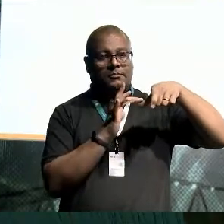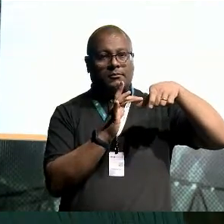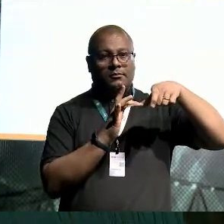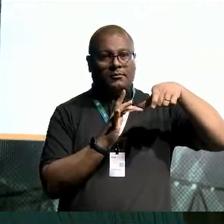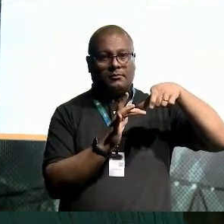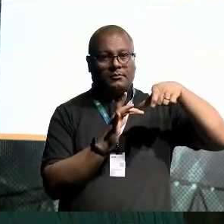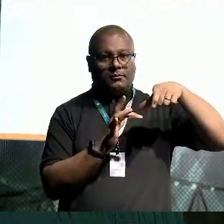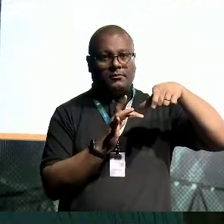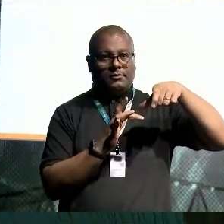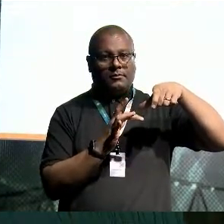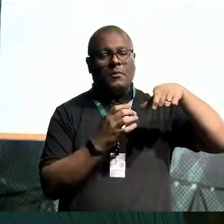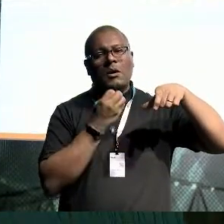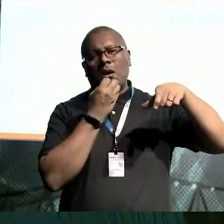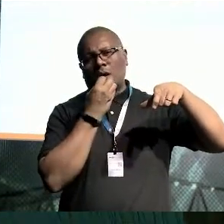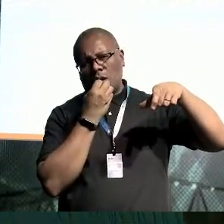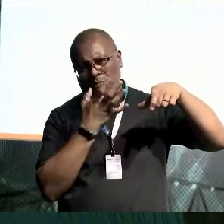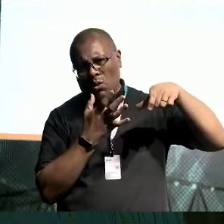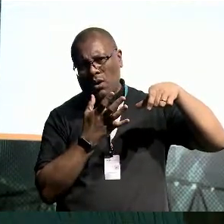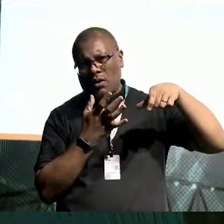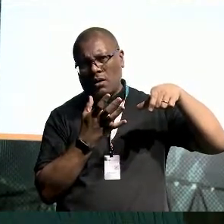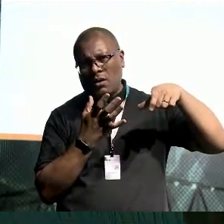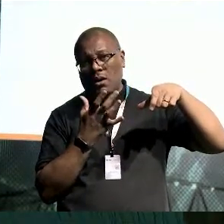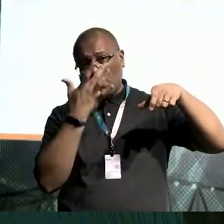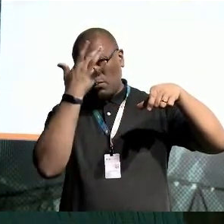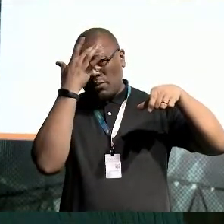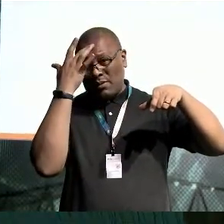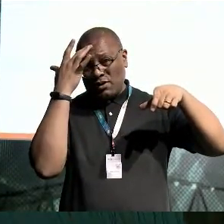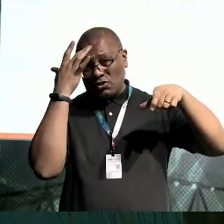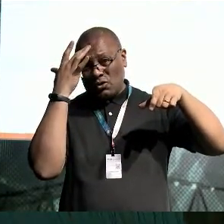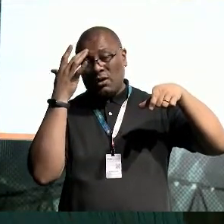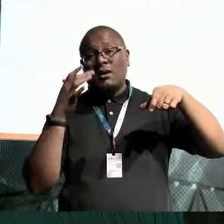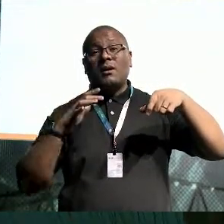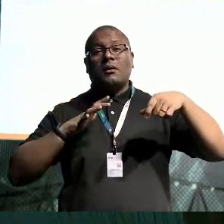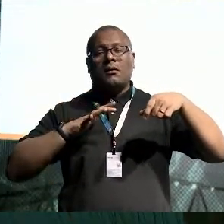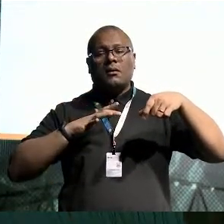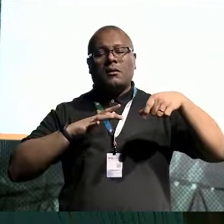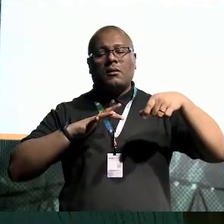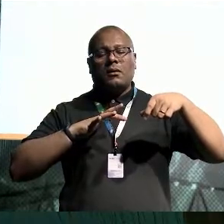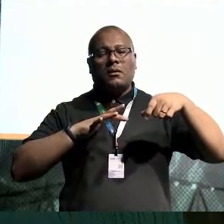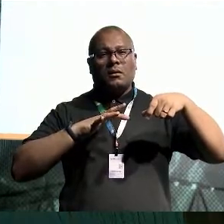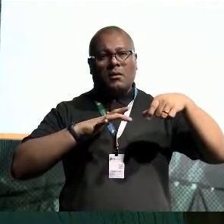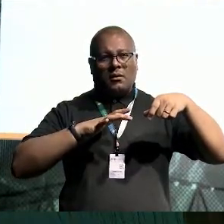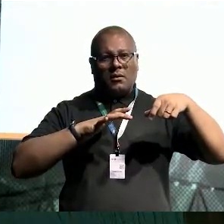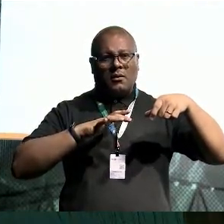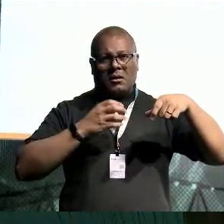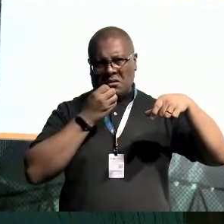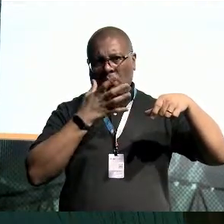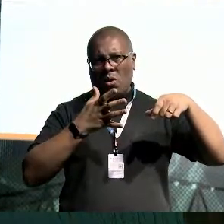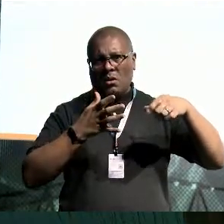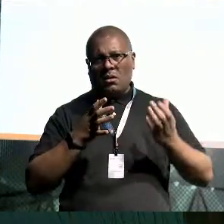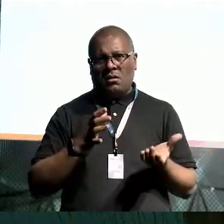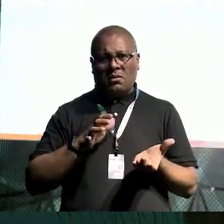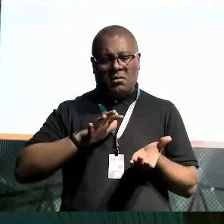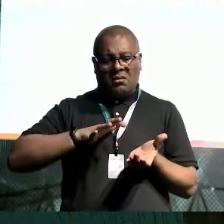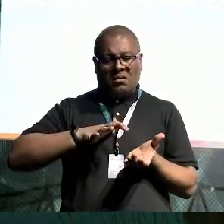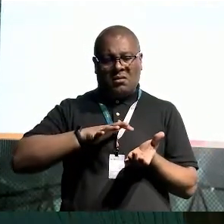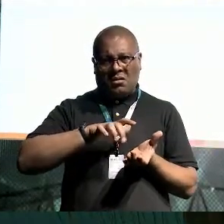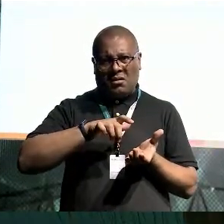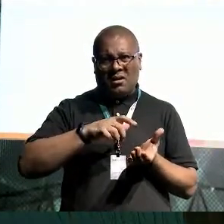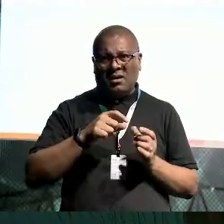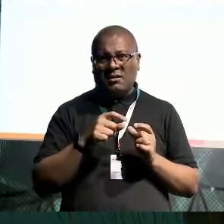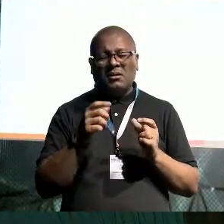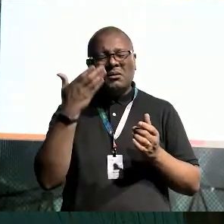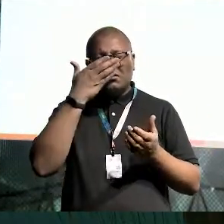está boa o suficiente para alguma pessoa que tem tremor? Será que ela está boa o suficiente para uma pessoa que